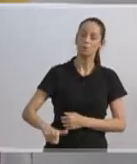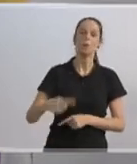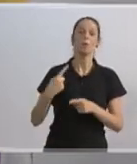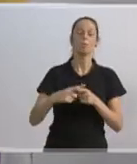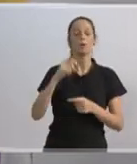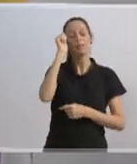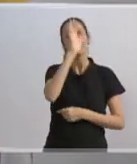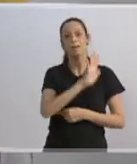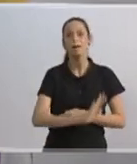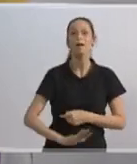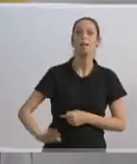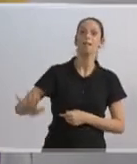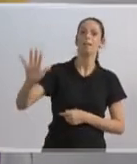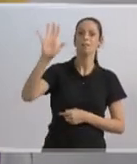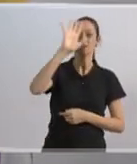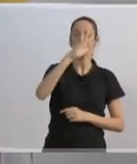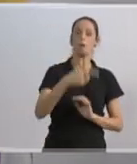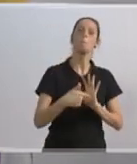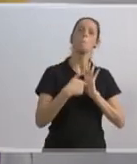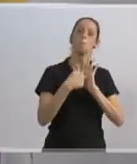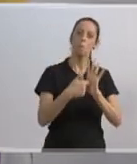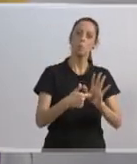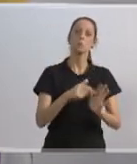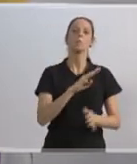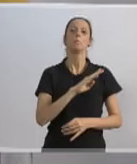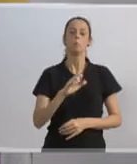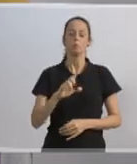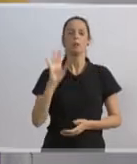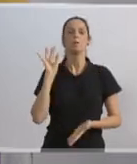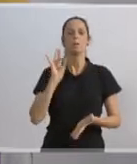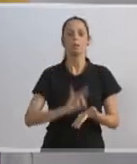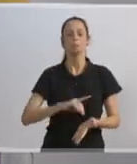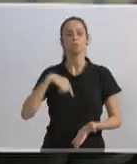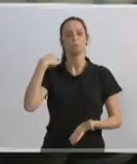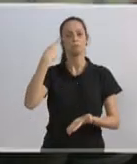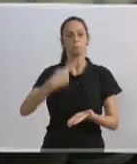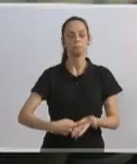nacional deu uma demonstração que realmente está comprometida pegado